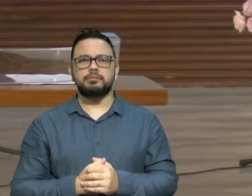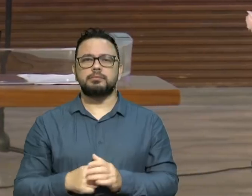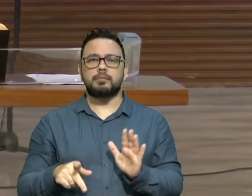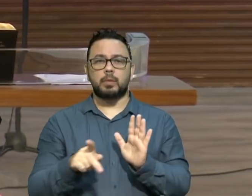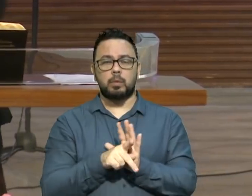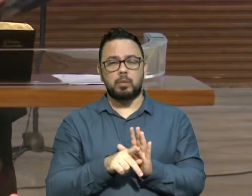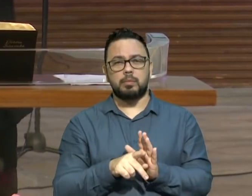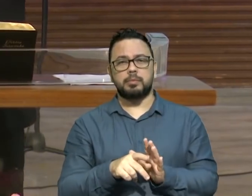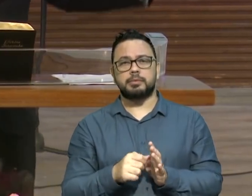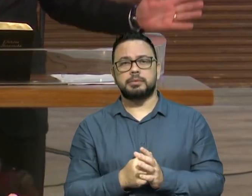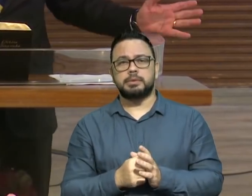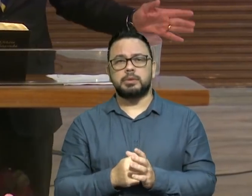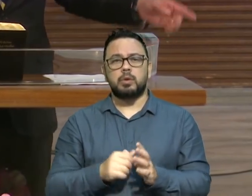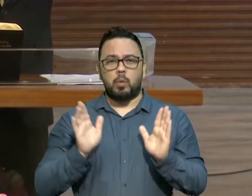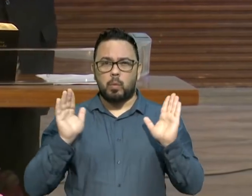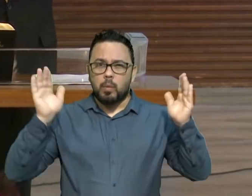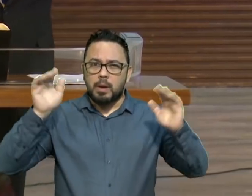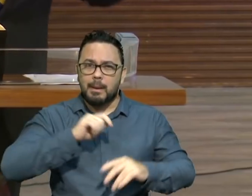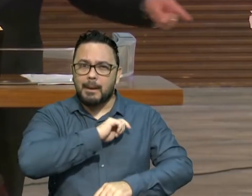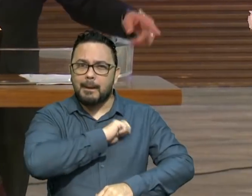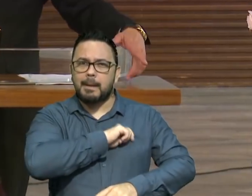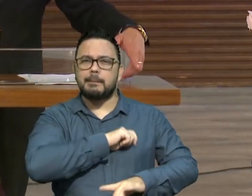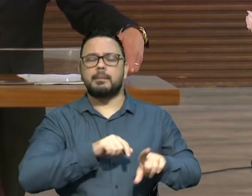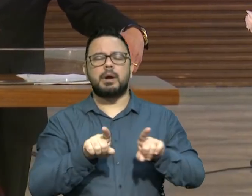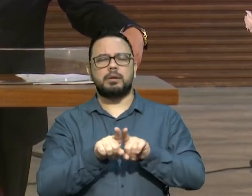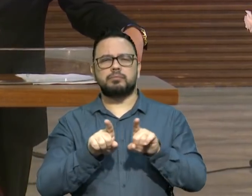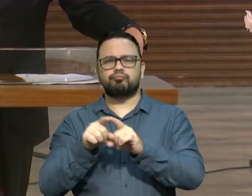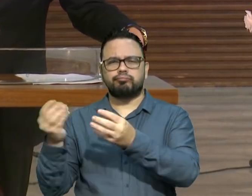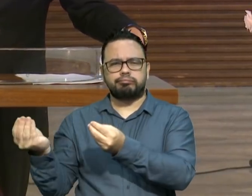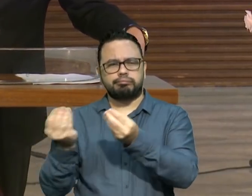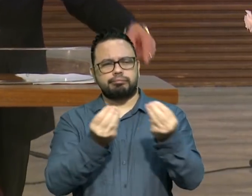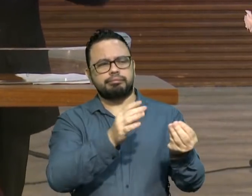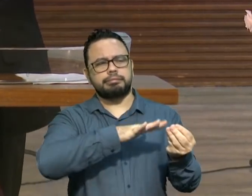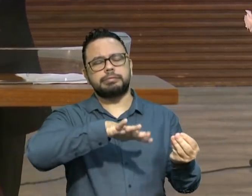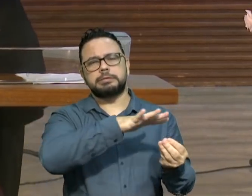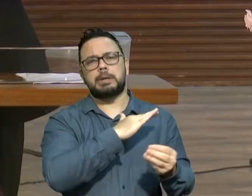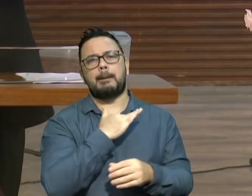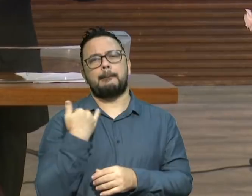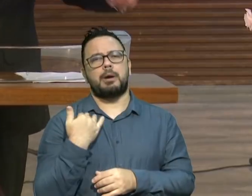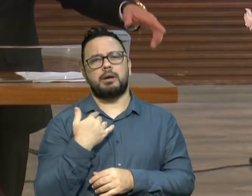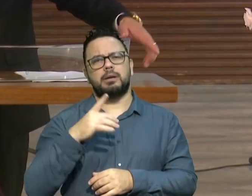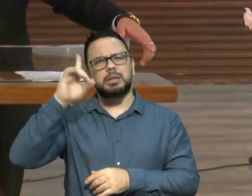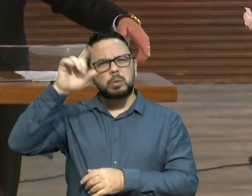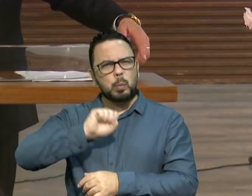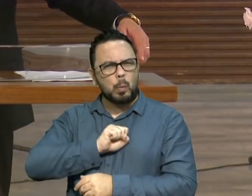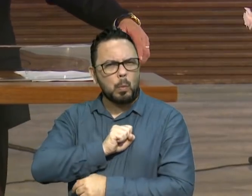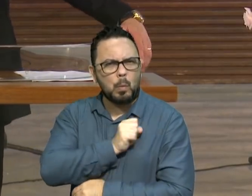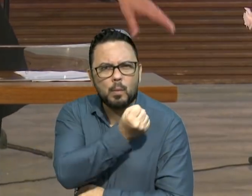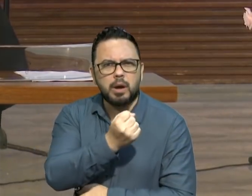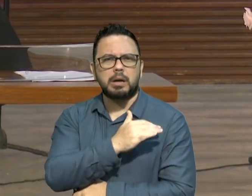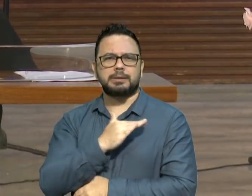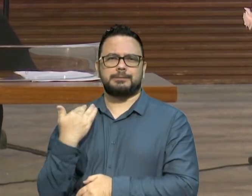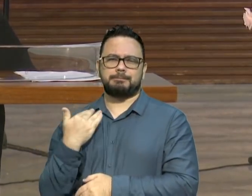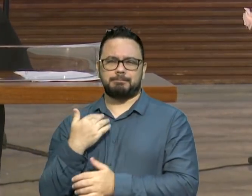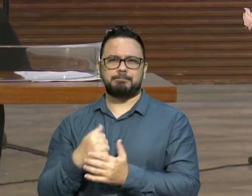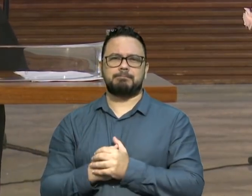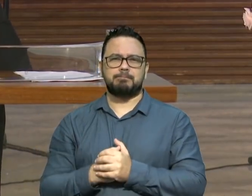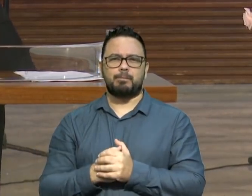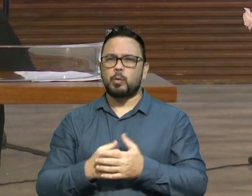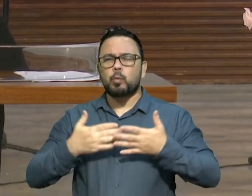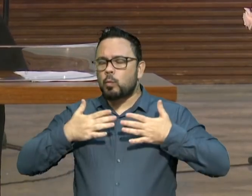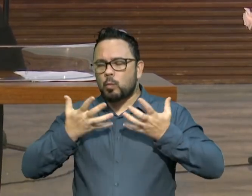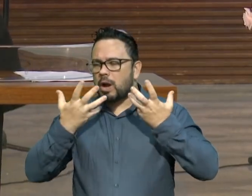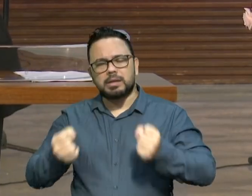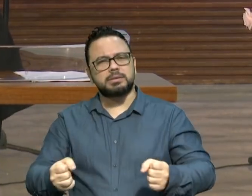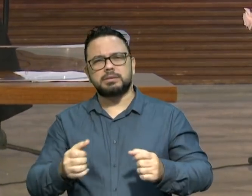além do Perdão os anjos maus que trouxeram a morte Deus odeia a morte é o inimigo que Deus não